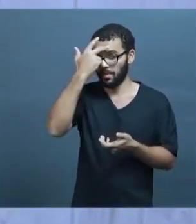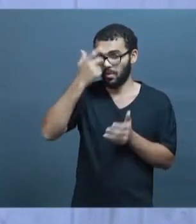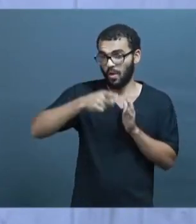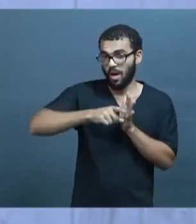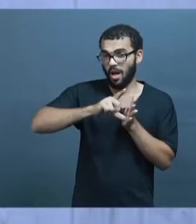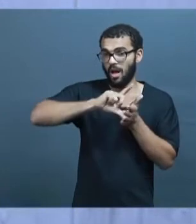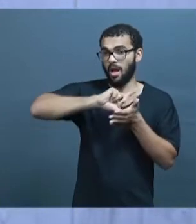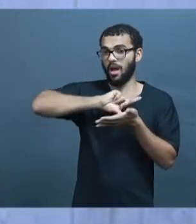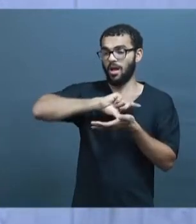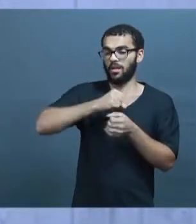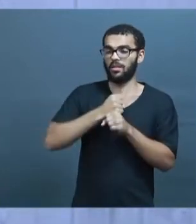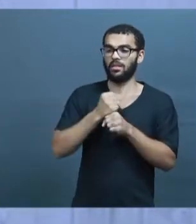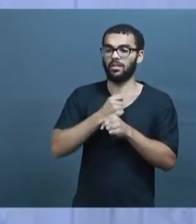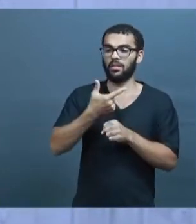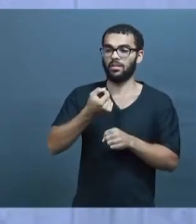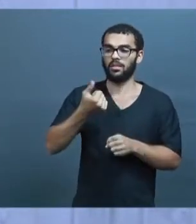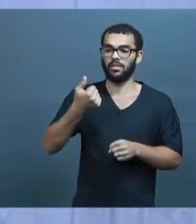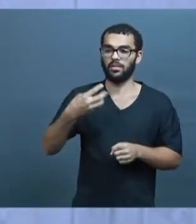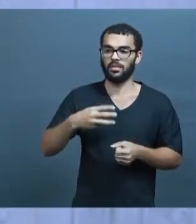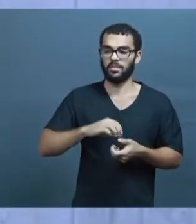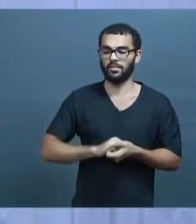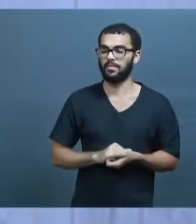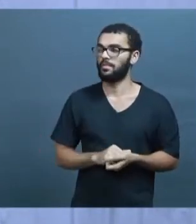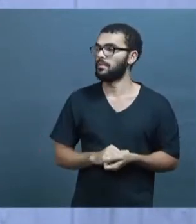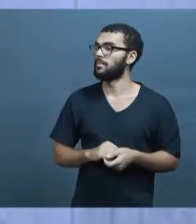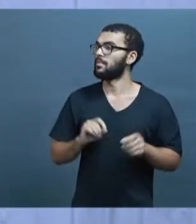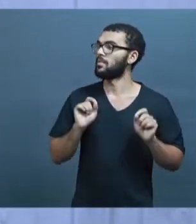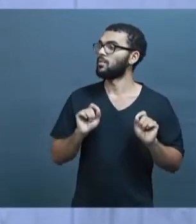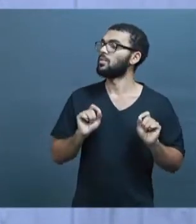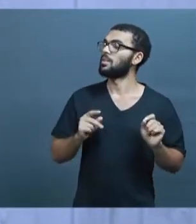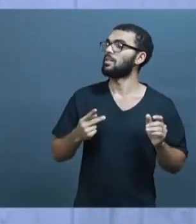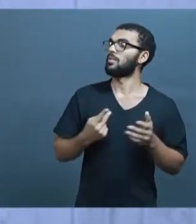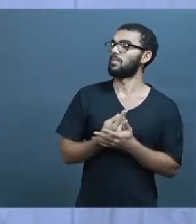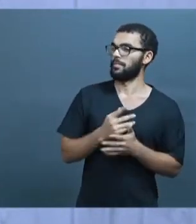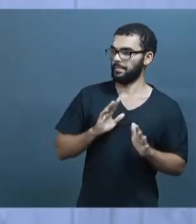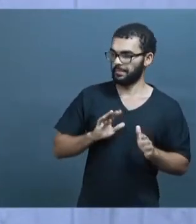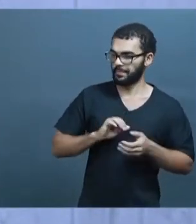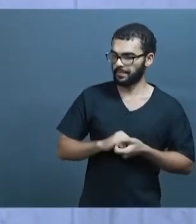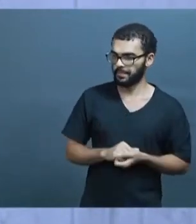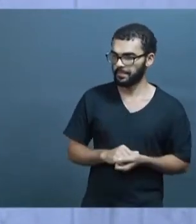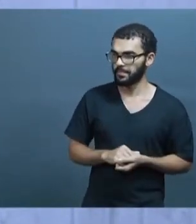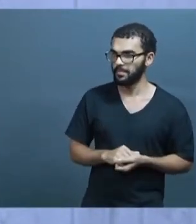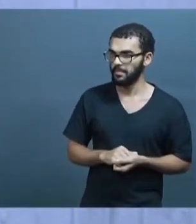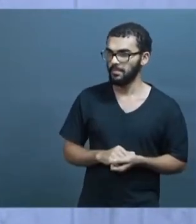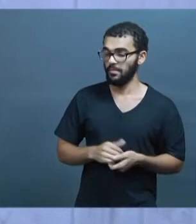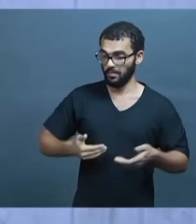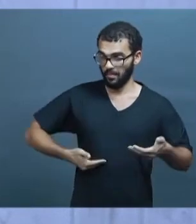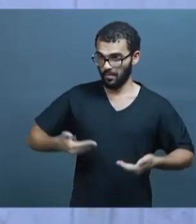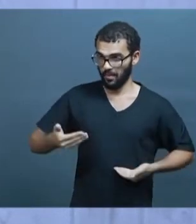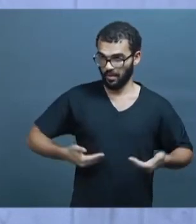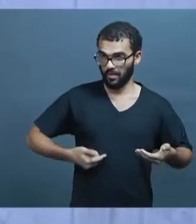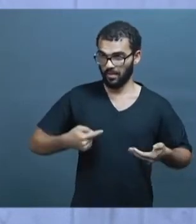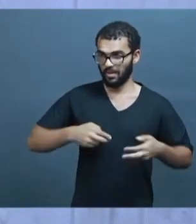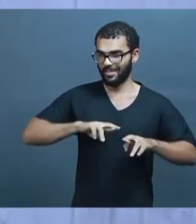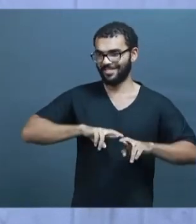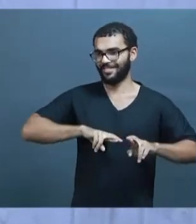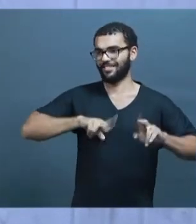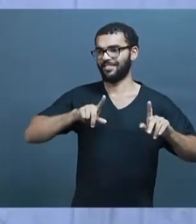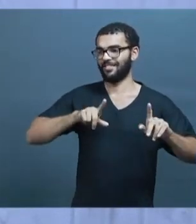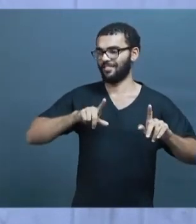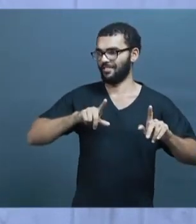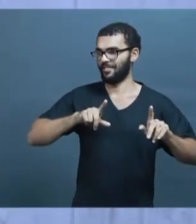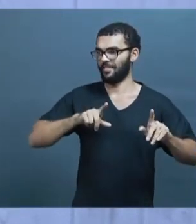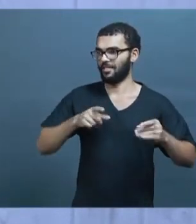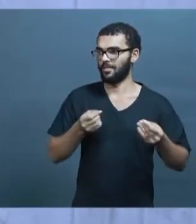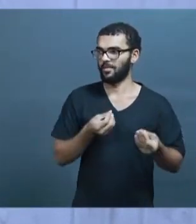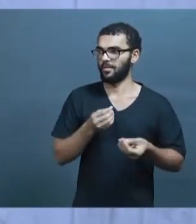de 2013. Bom, vamos lá, objetivamente o que acontece? Os servidores têm um regime diferenciado. Esses de antes de